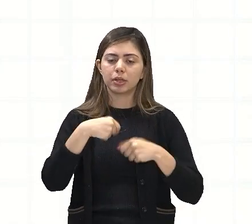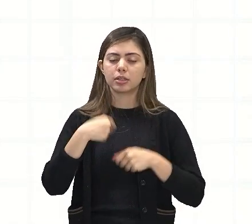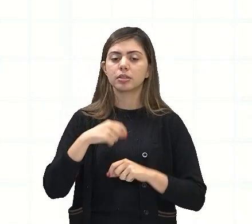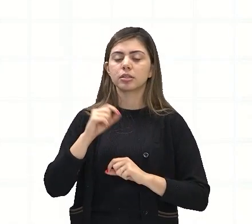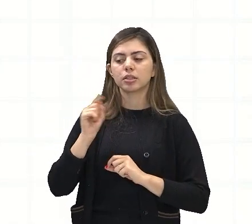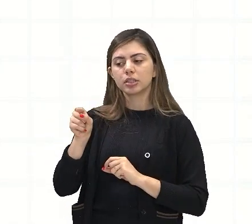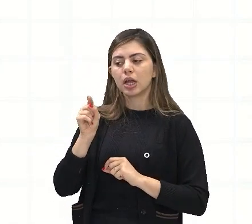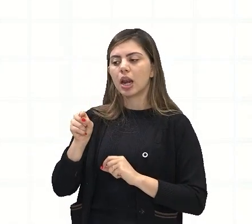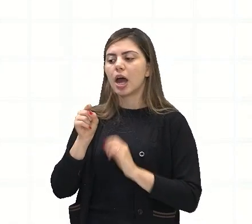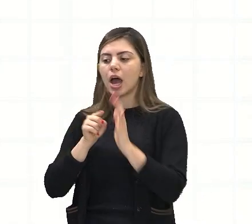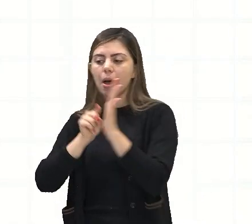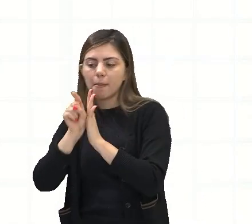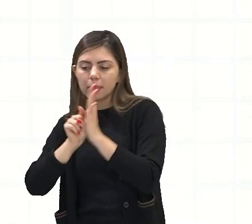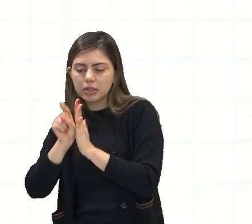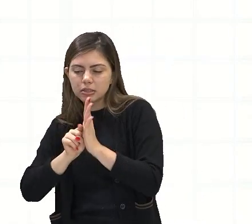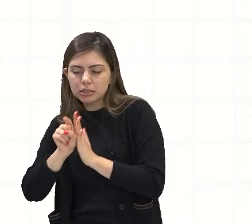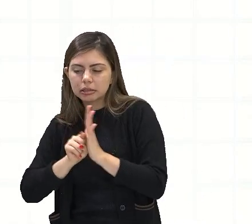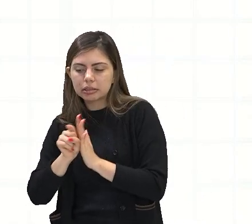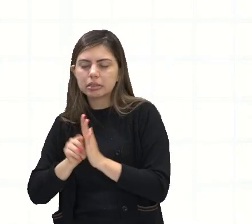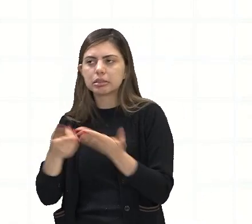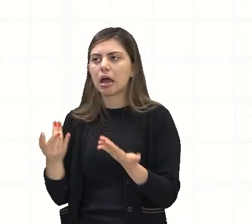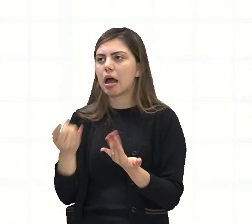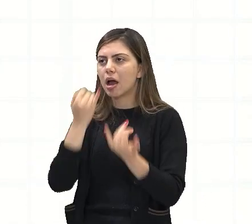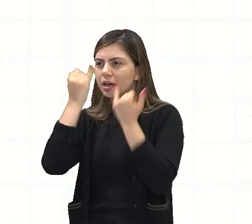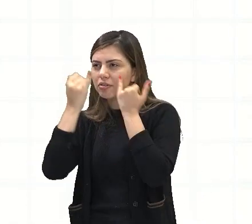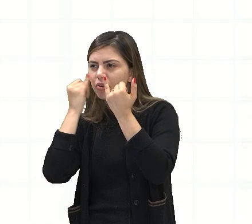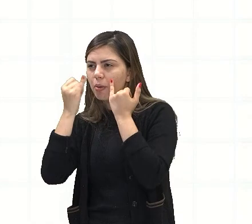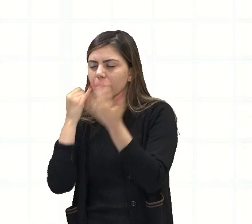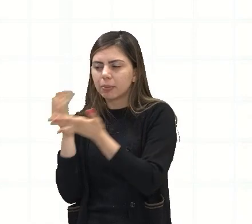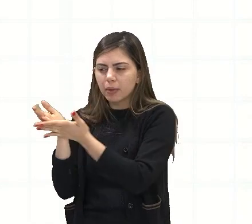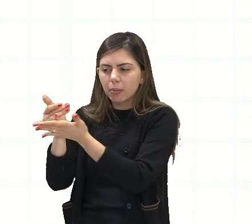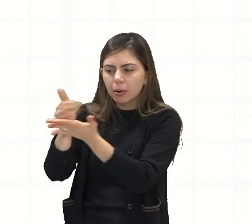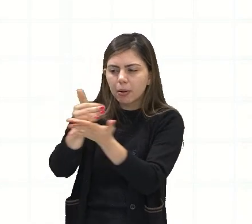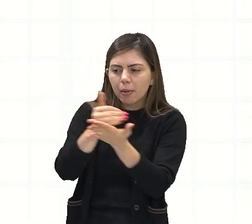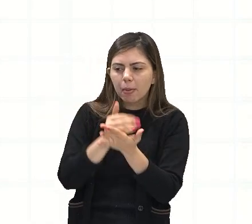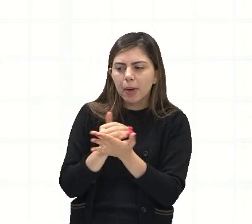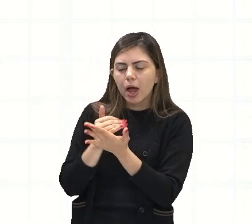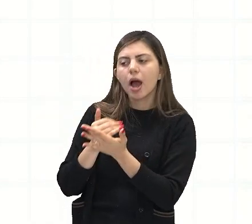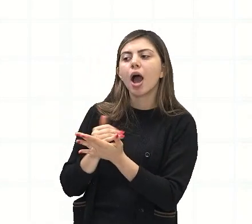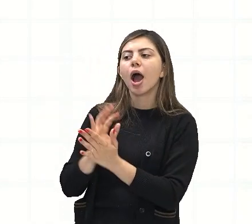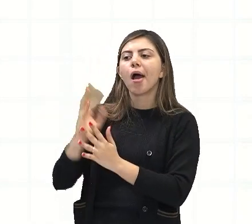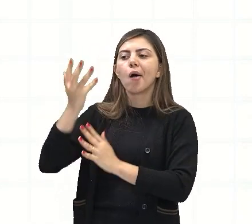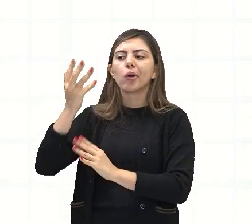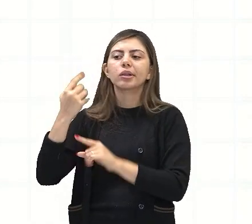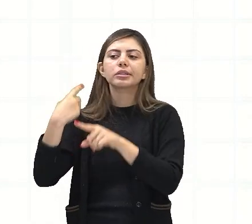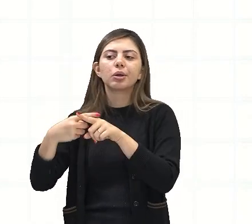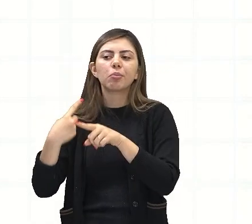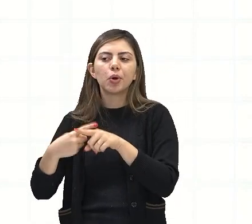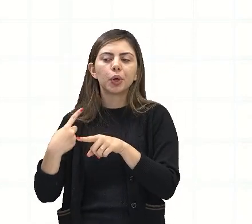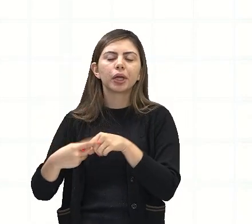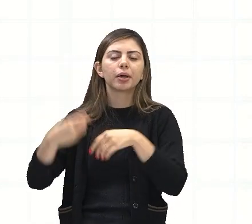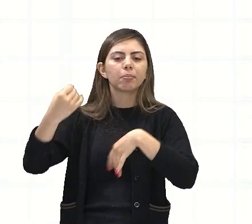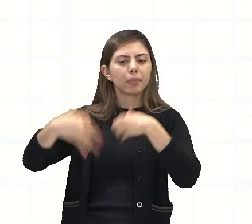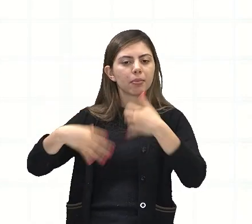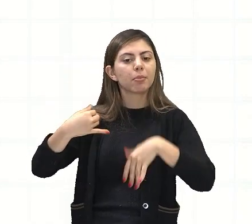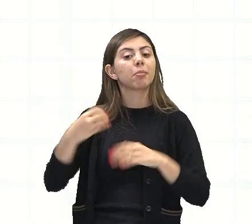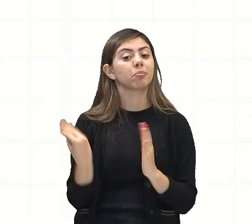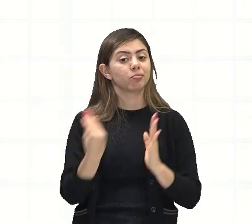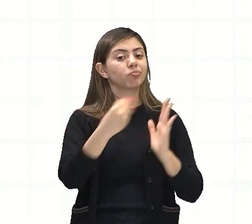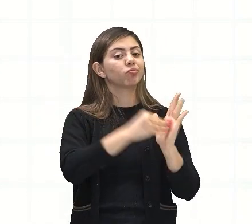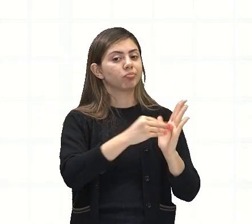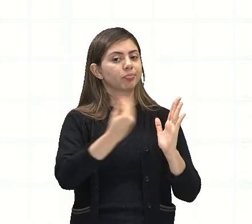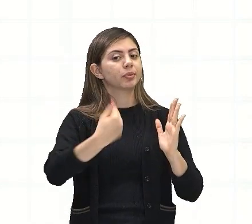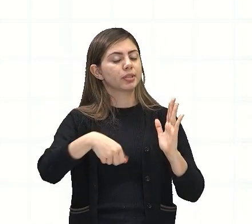autor tal, segundo a pesquisa tal, esse ou aquele fato aconteceu por isso, por aquilo outro. Muito